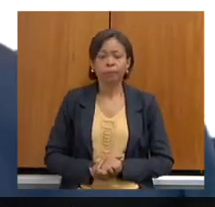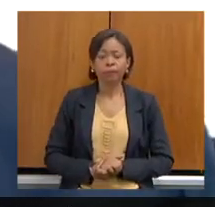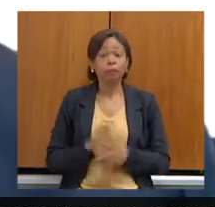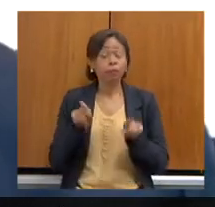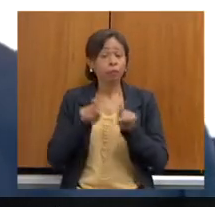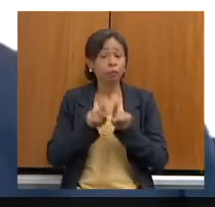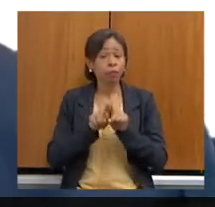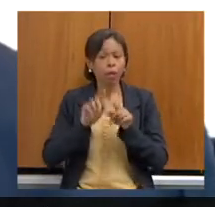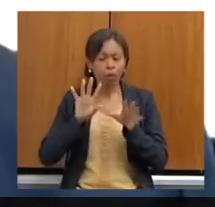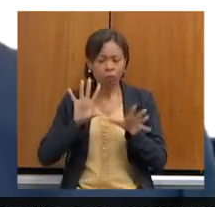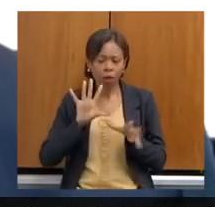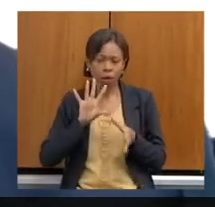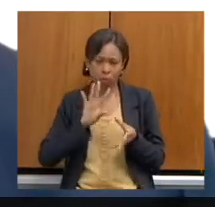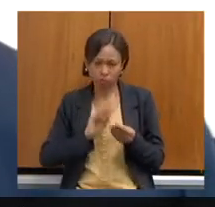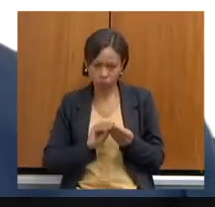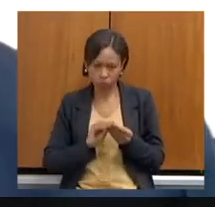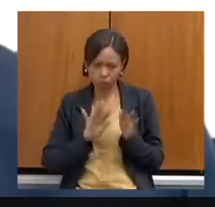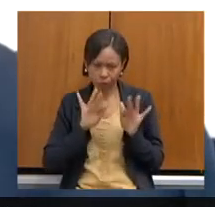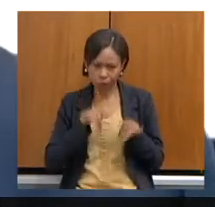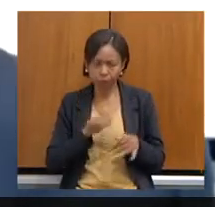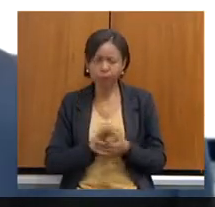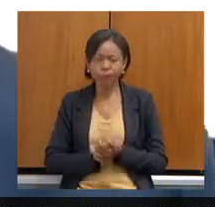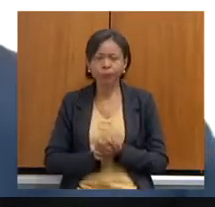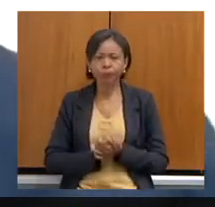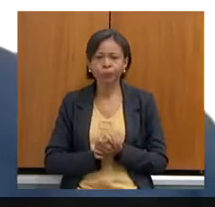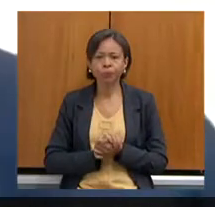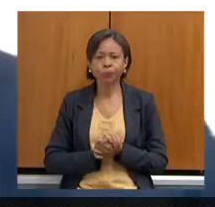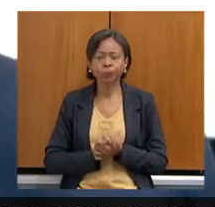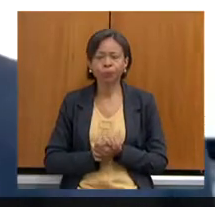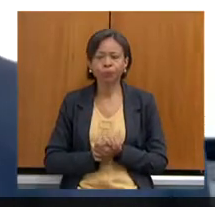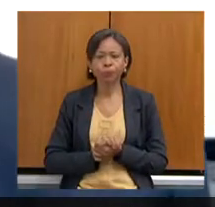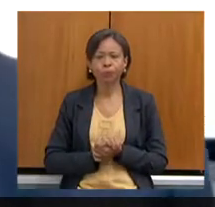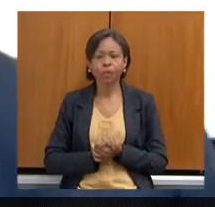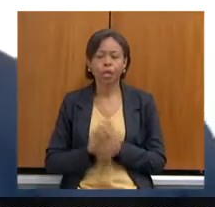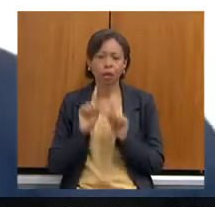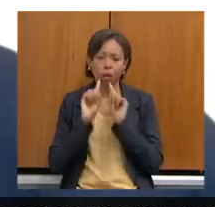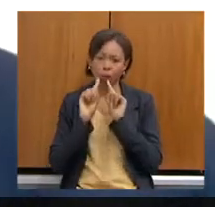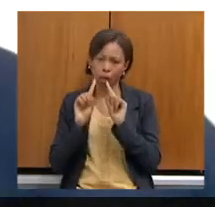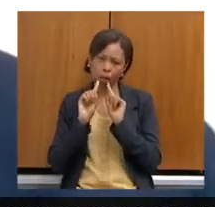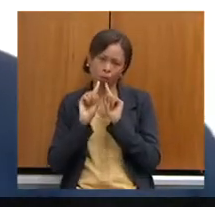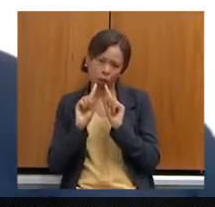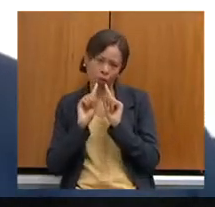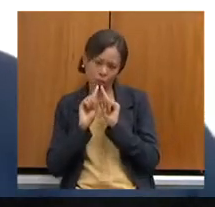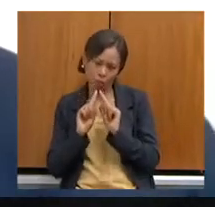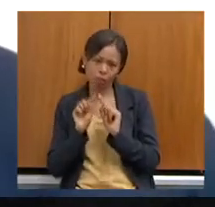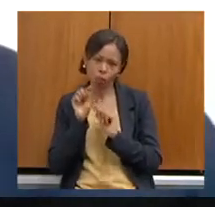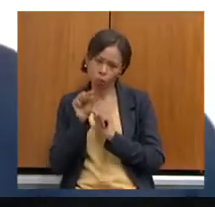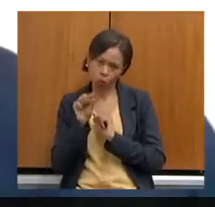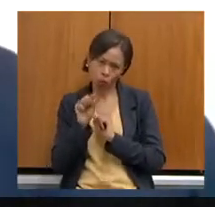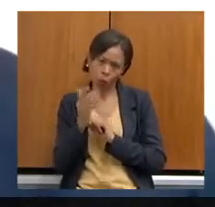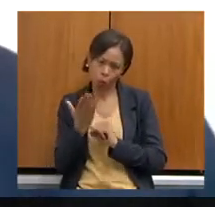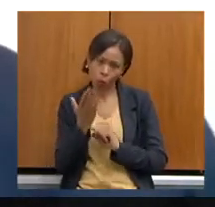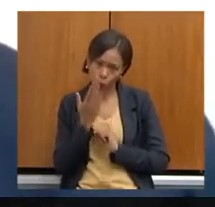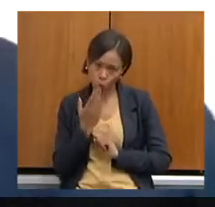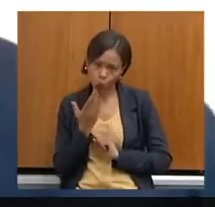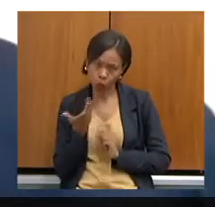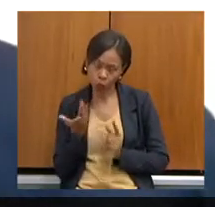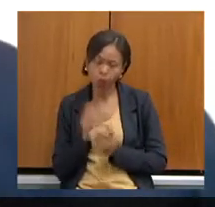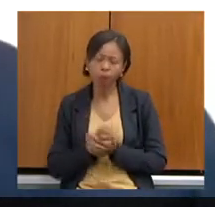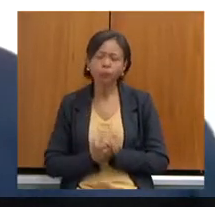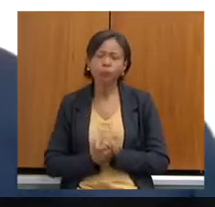para poder que encerrar eu queria fazer aqui uma reclamação aberta para puder nos ajudar